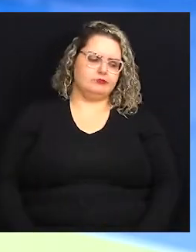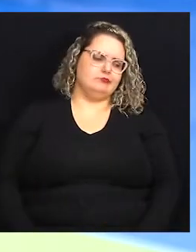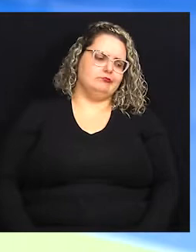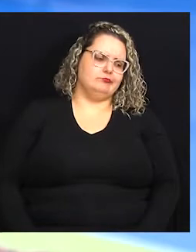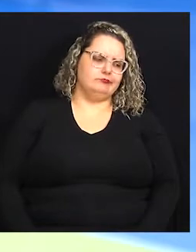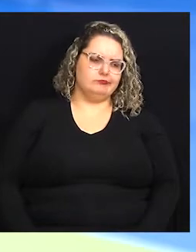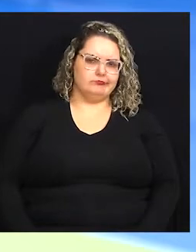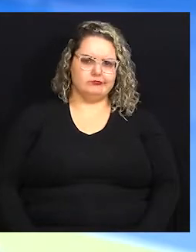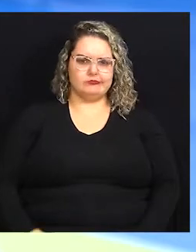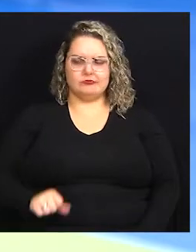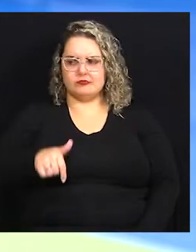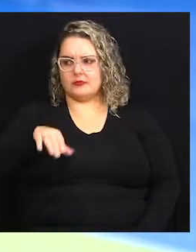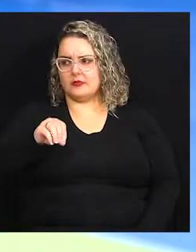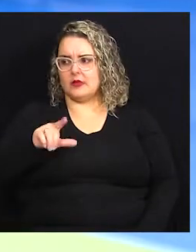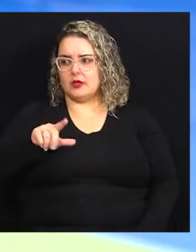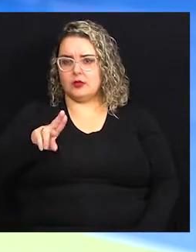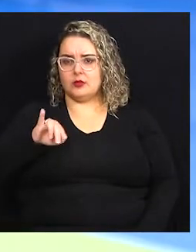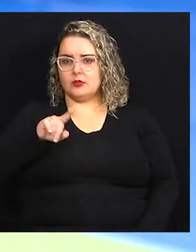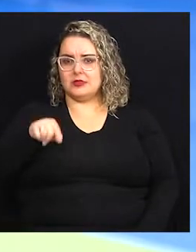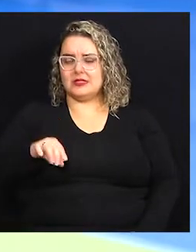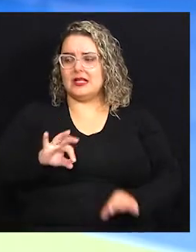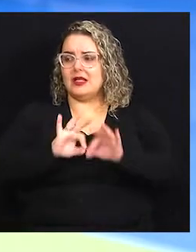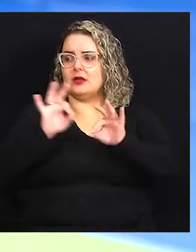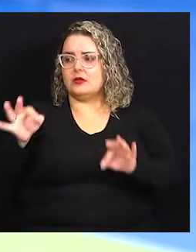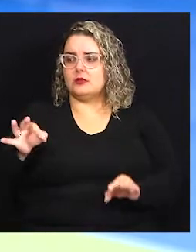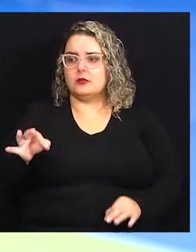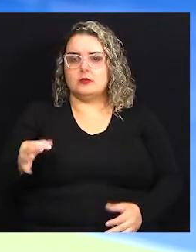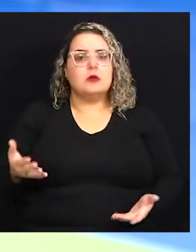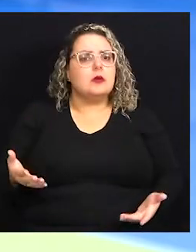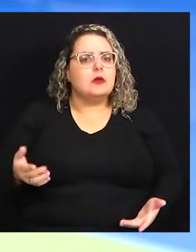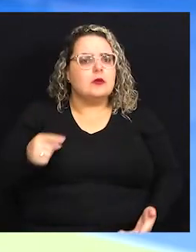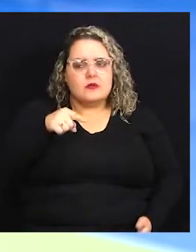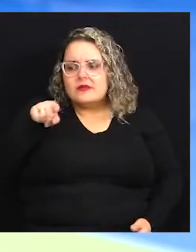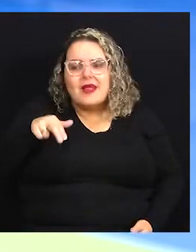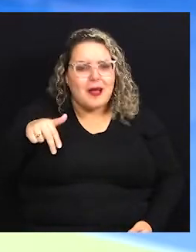e jogar em São Luís é muito longe. Você vai a pé?